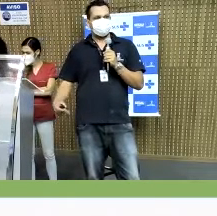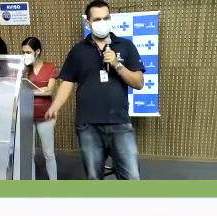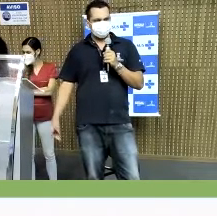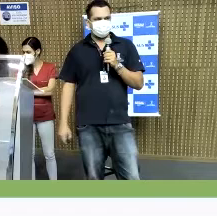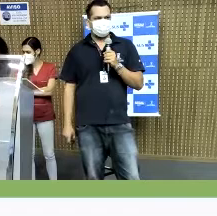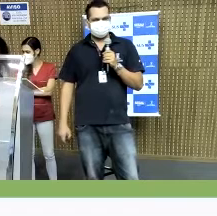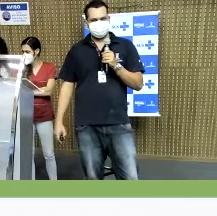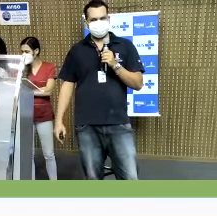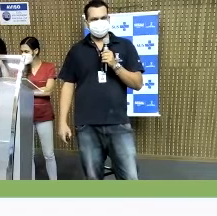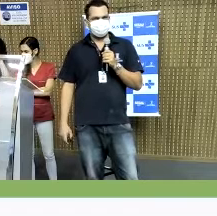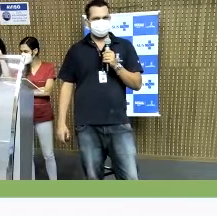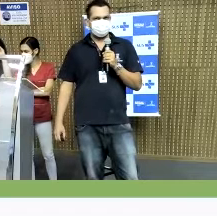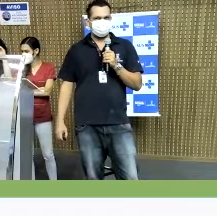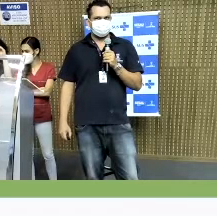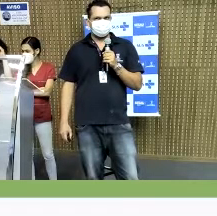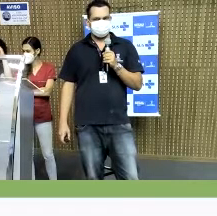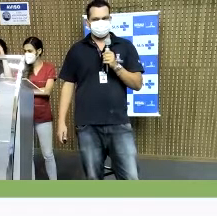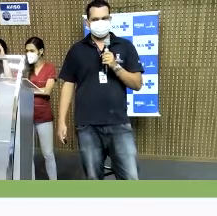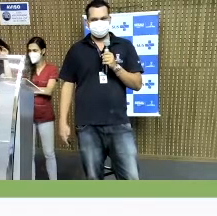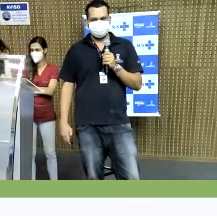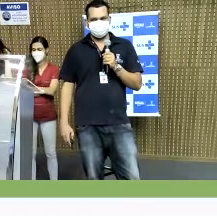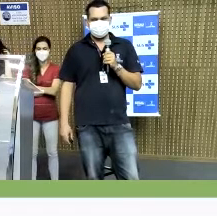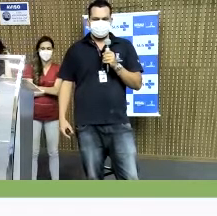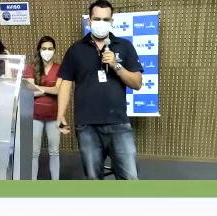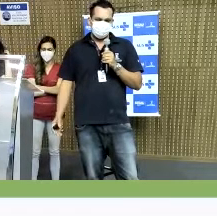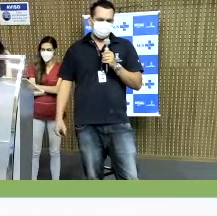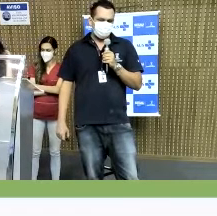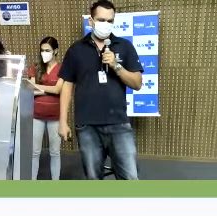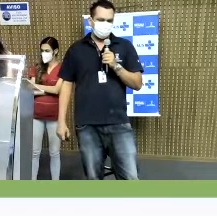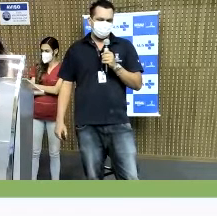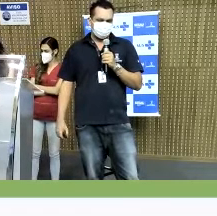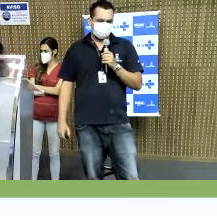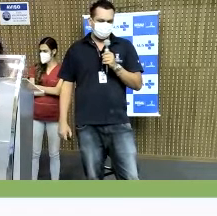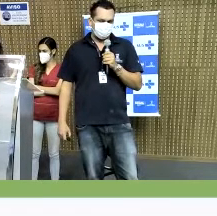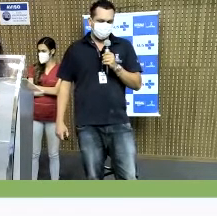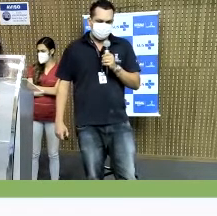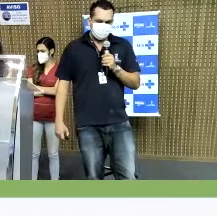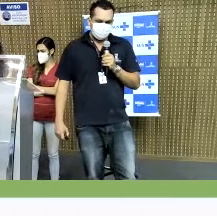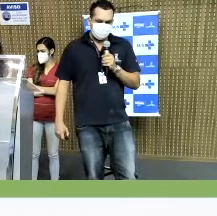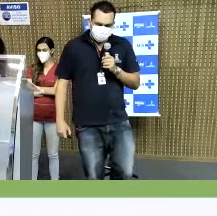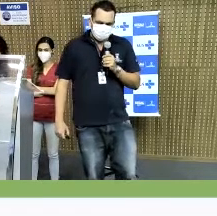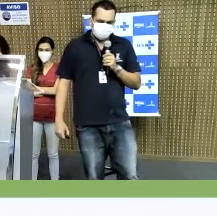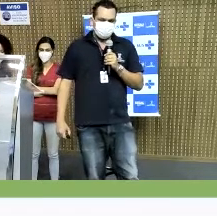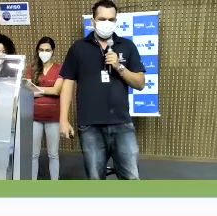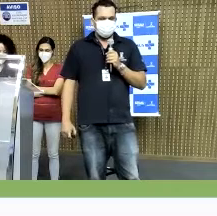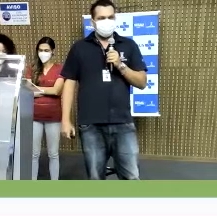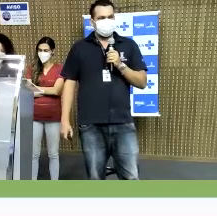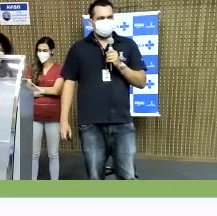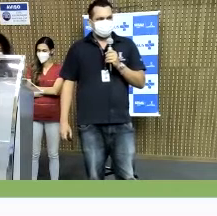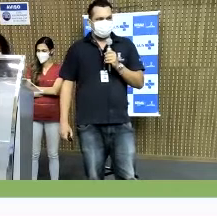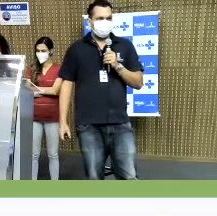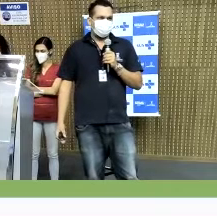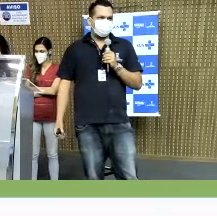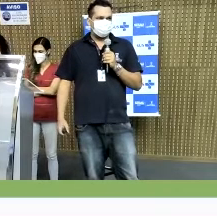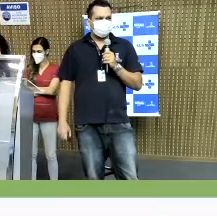para depois o administrativo conseguir fazer a inserção no sistema. Temos um coordenador, que sou eu, e o regulador, no momento,